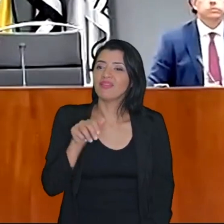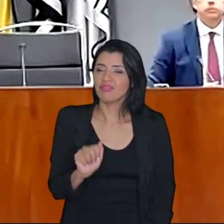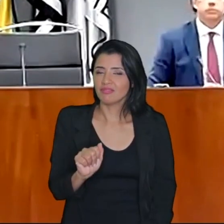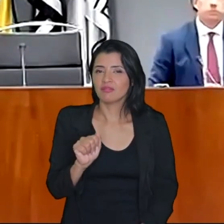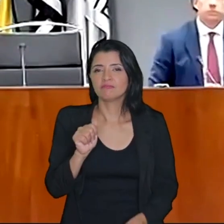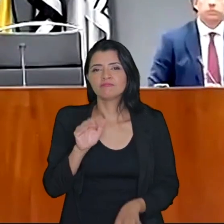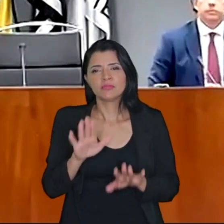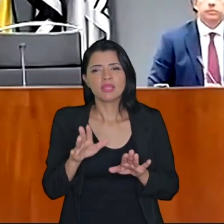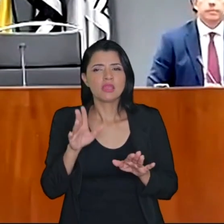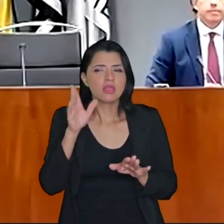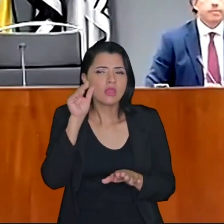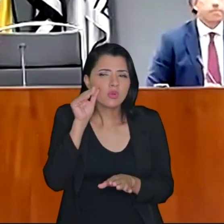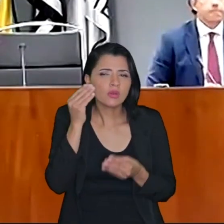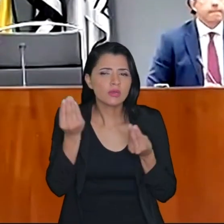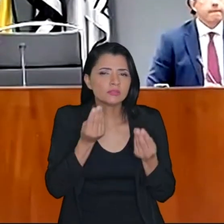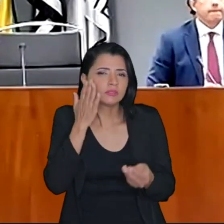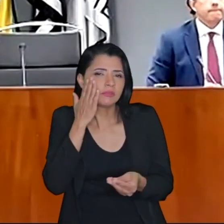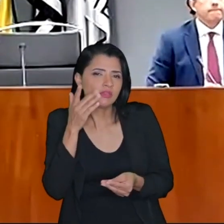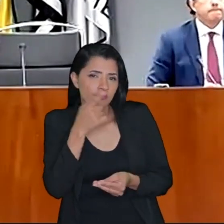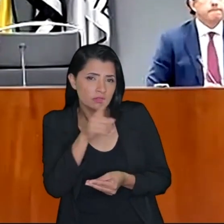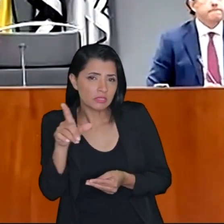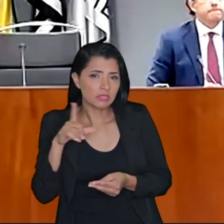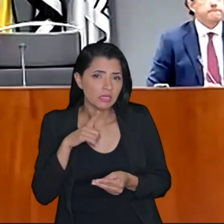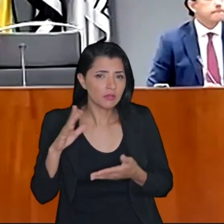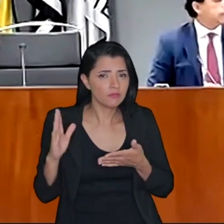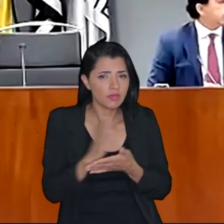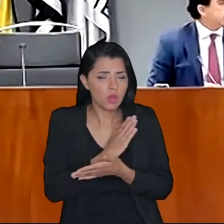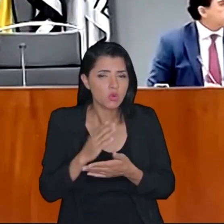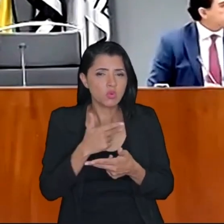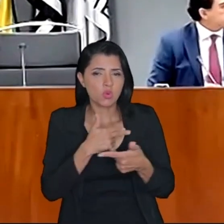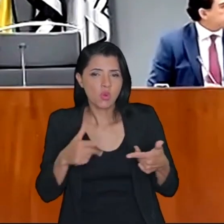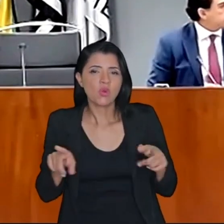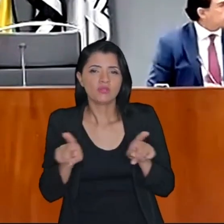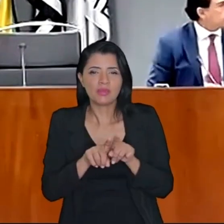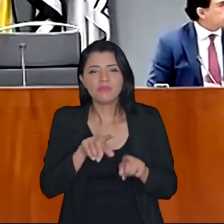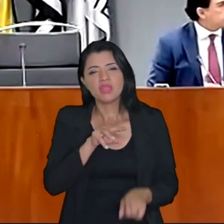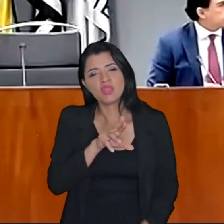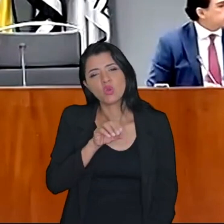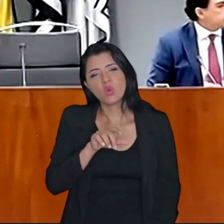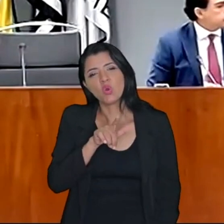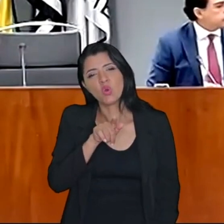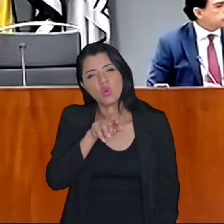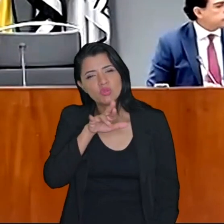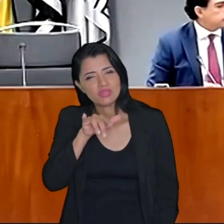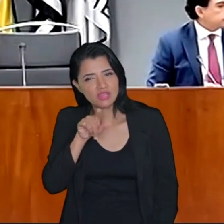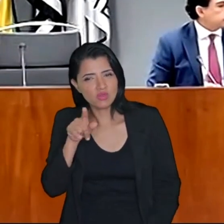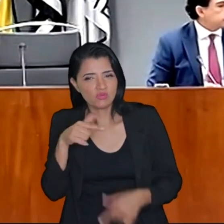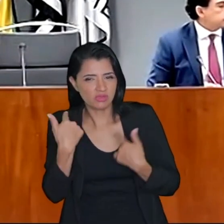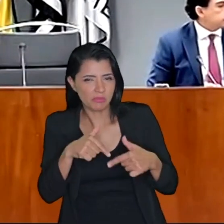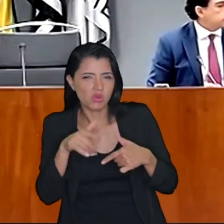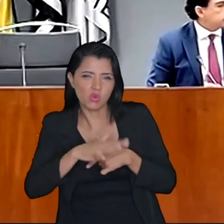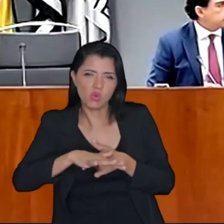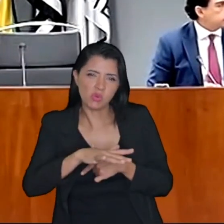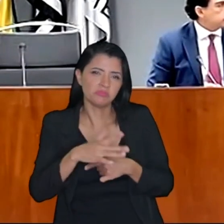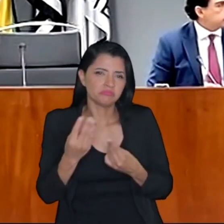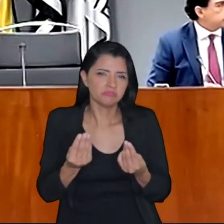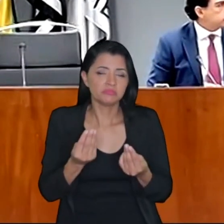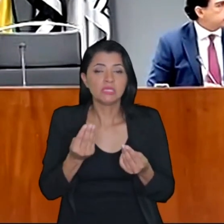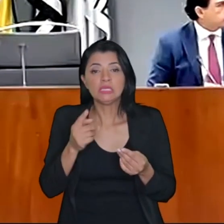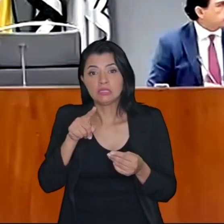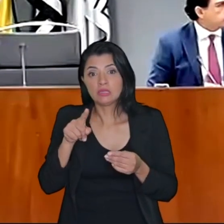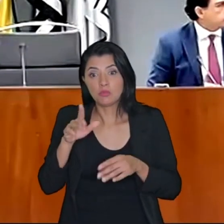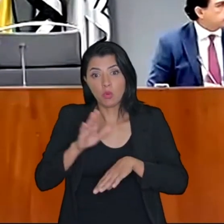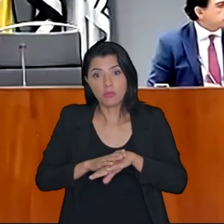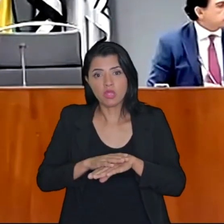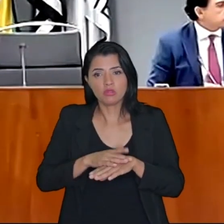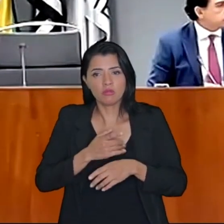mesmo para saber se o senhor teve algum caso, ou também o doutor Rodrigo trabalhou em algum caso enquanto procurador, em que na elaboração do